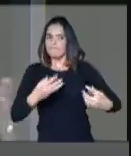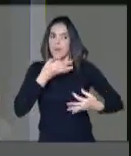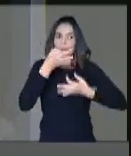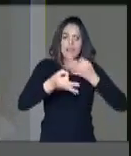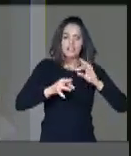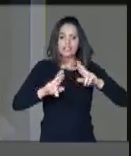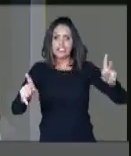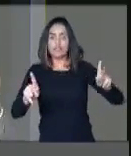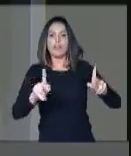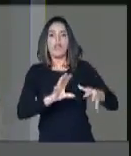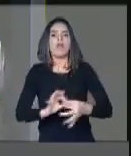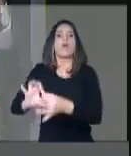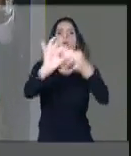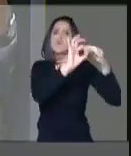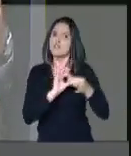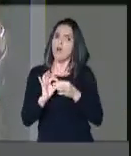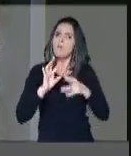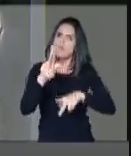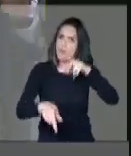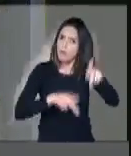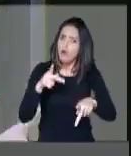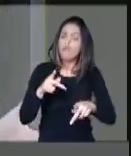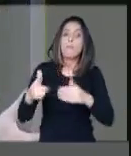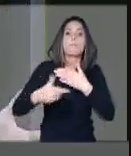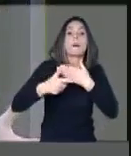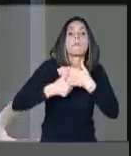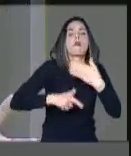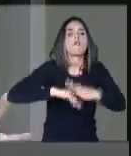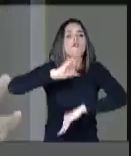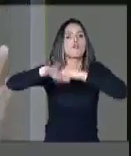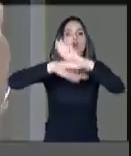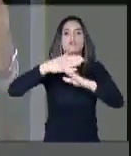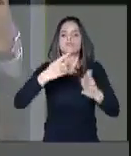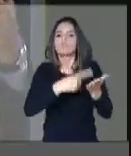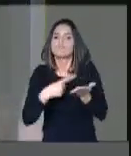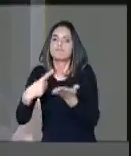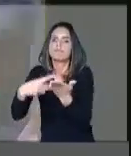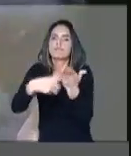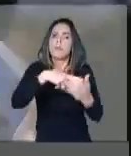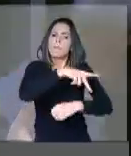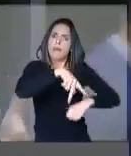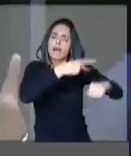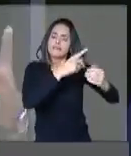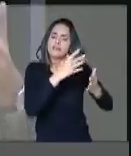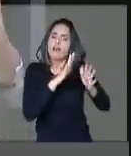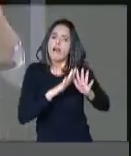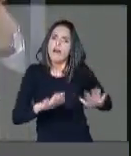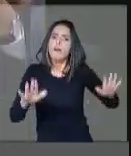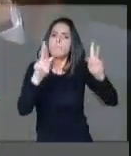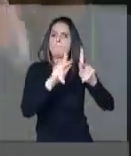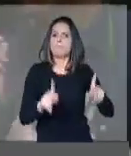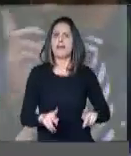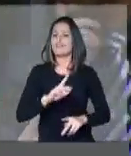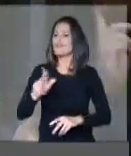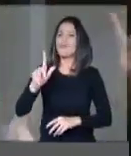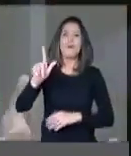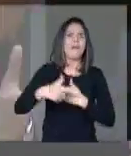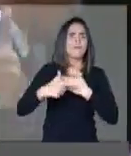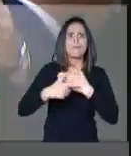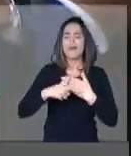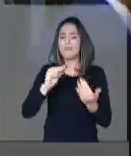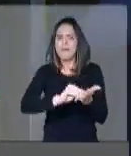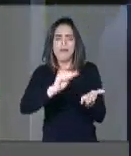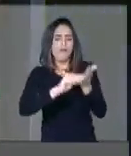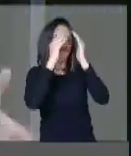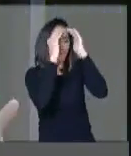menores, unir os brasileiros, ter um papel construtivo no mundo e não um papel destrutivo, um papel de